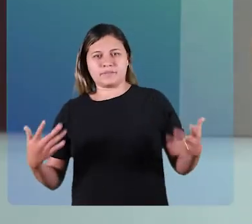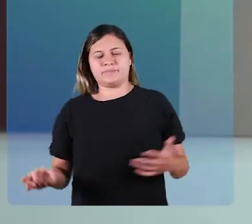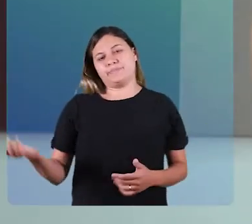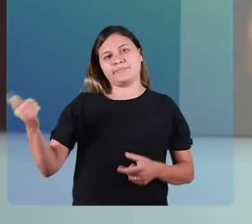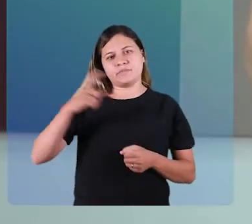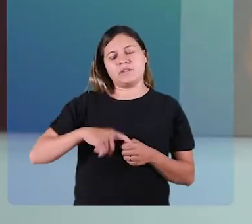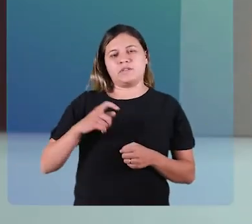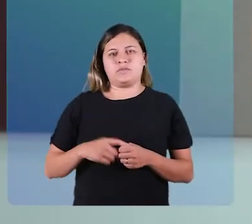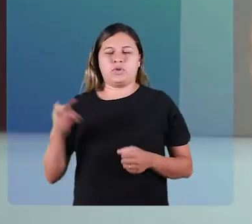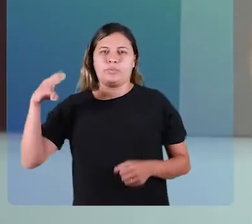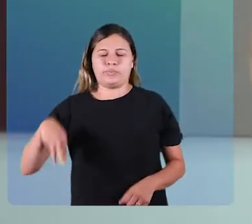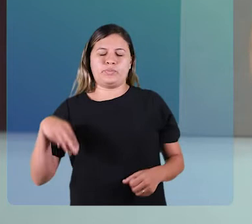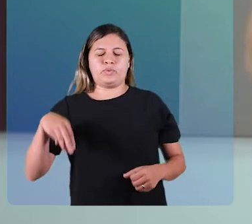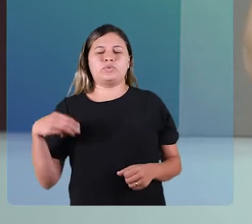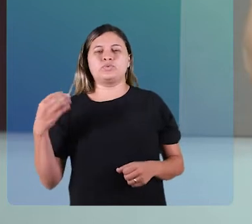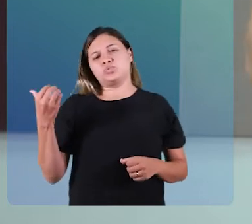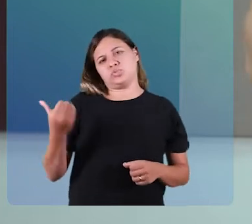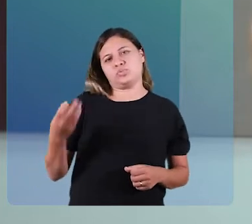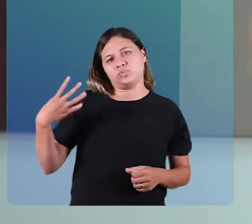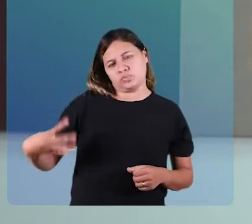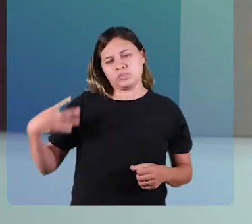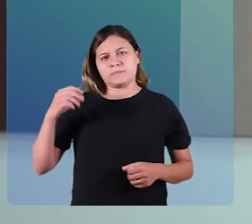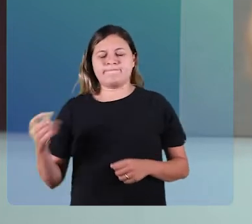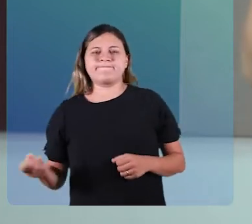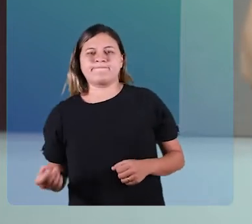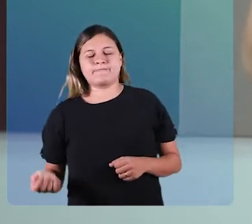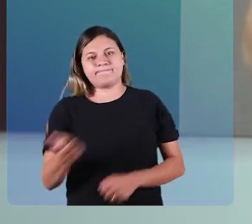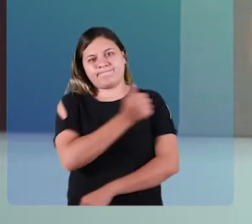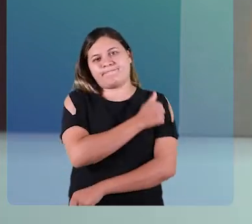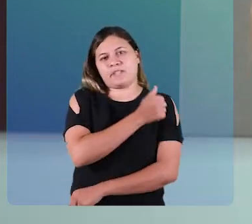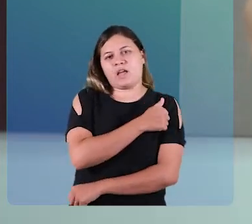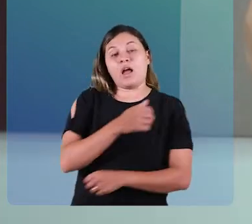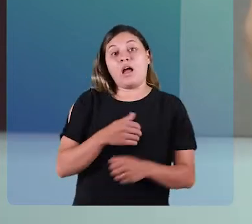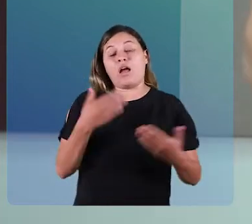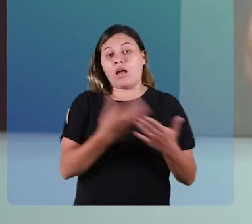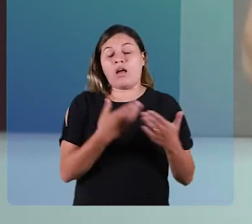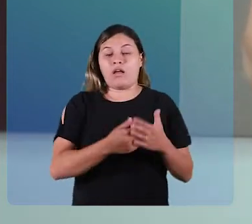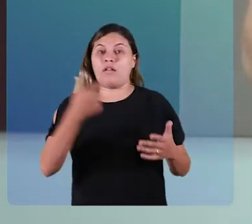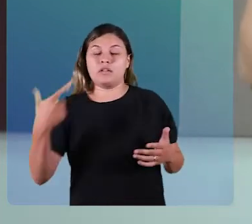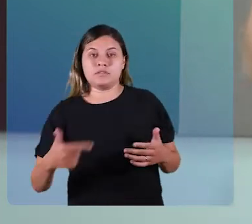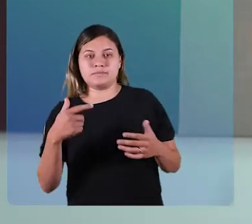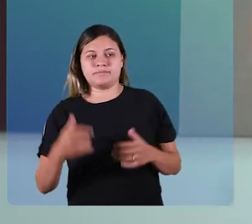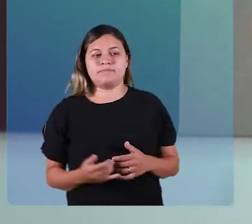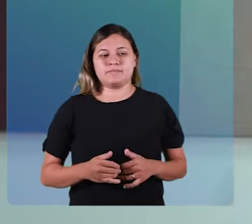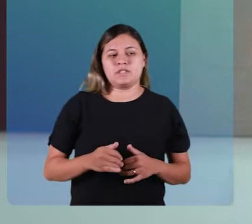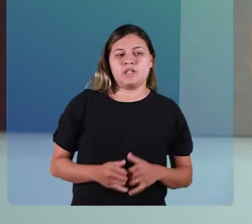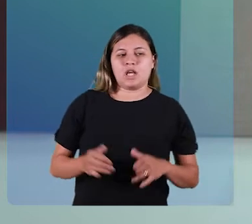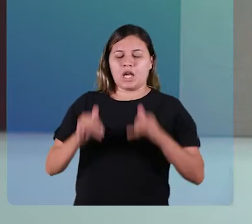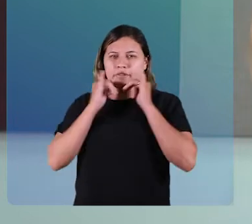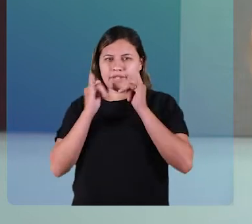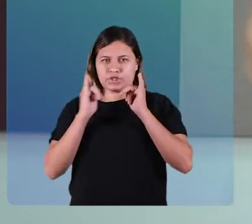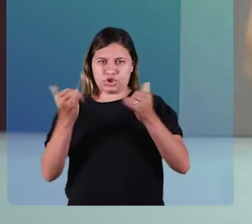Bem, pessoal, estamos de volta aqui no módulo 4, né? Agora nessa segunda aula, onde a gente vai conversar um pouco sobre energias